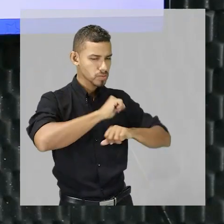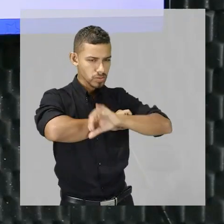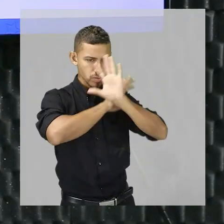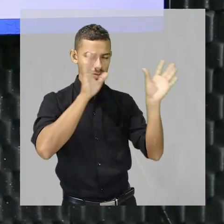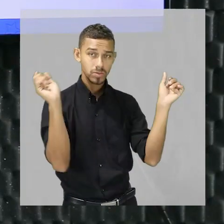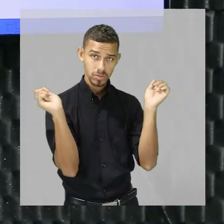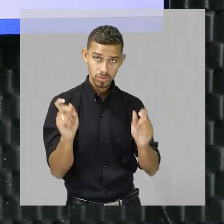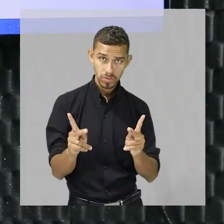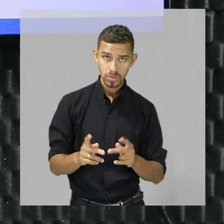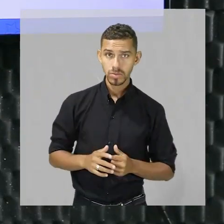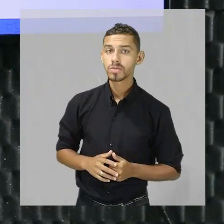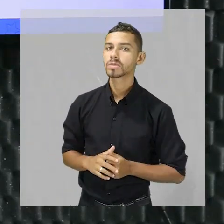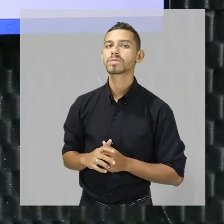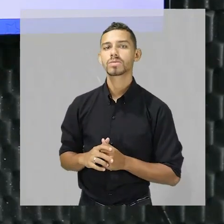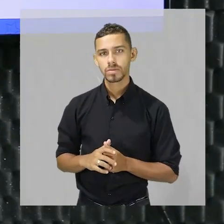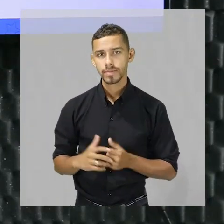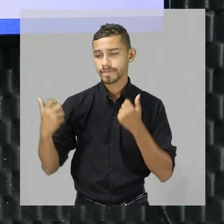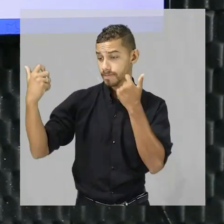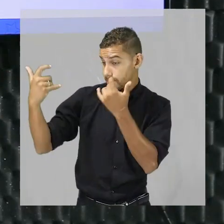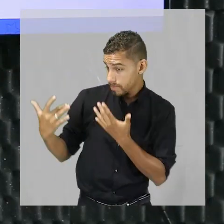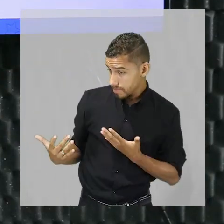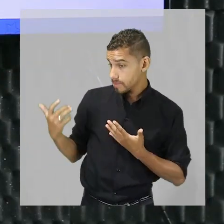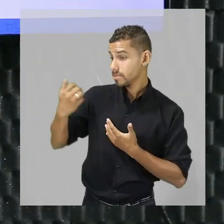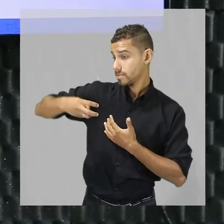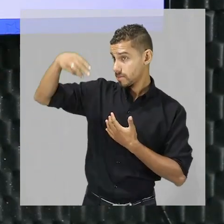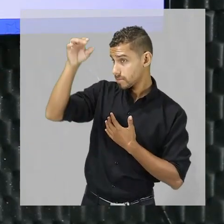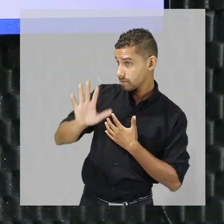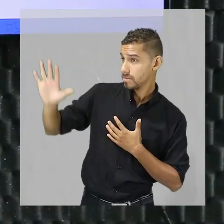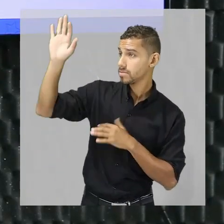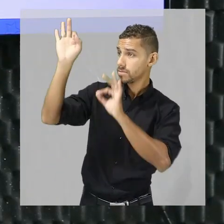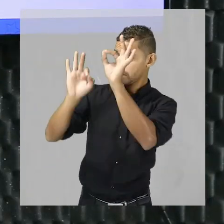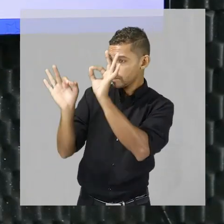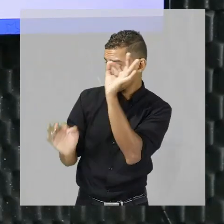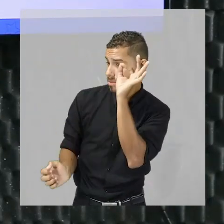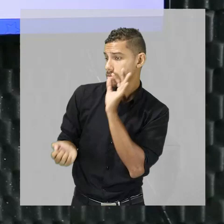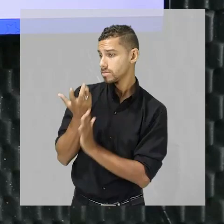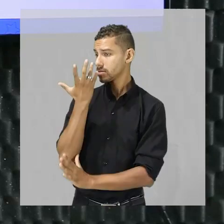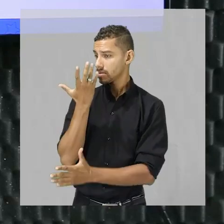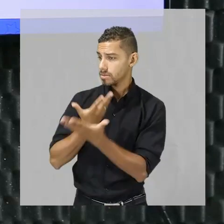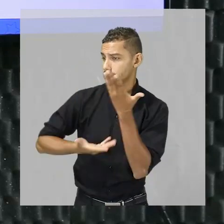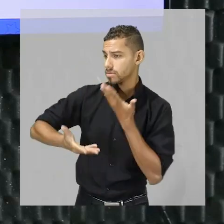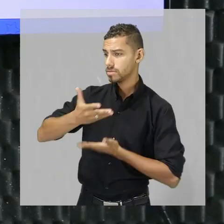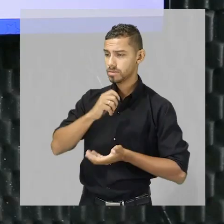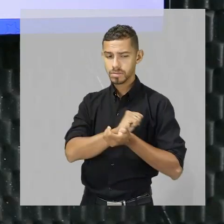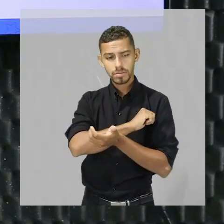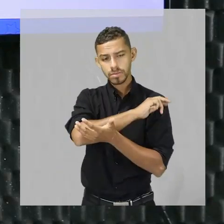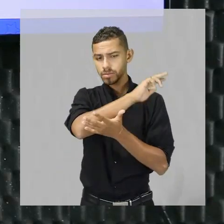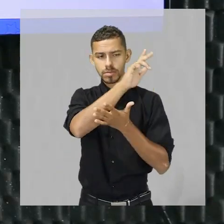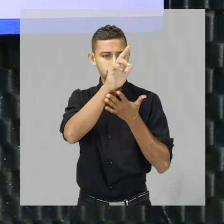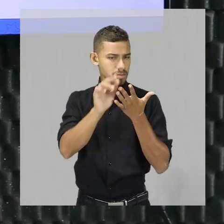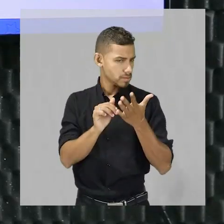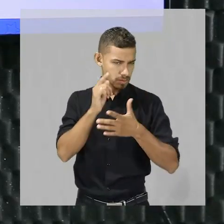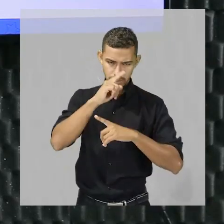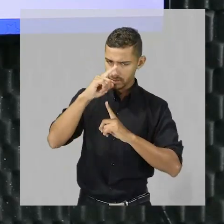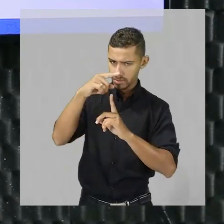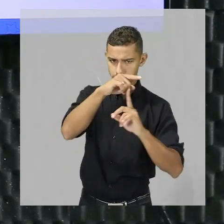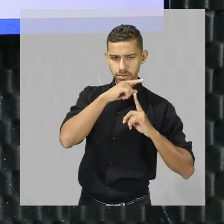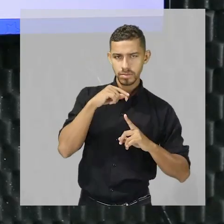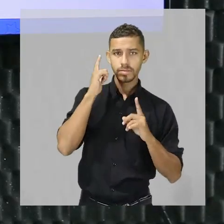tá certo? E quando a gente vai falar sobre a cartografia e sobre a formação de mapas, vão existir variados tipos de mapas